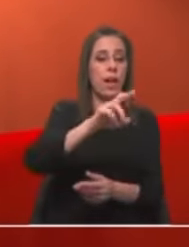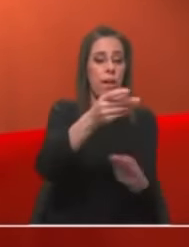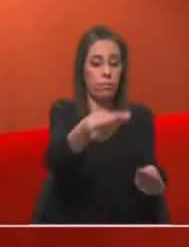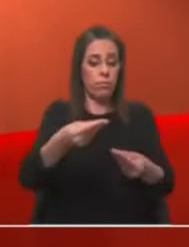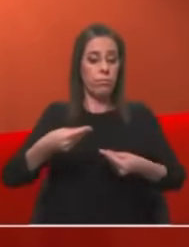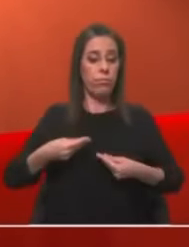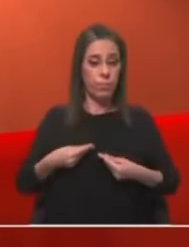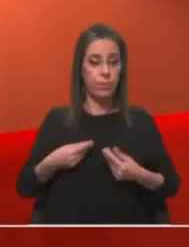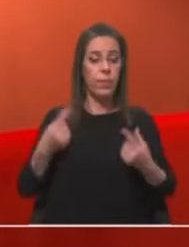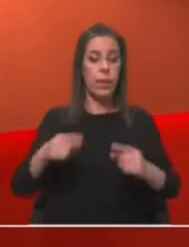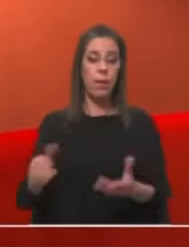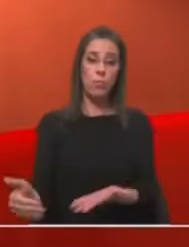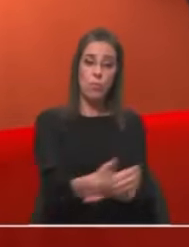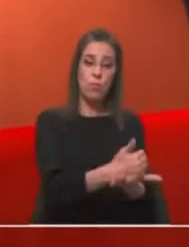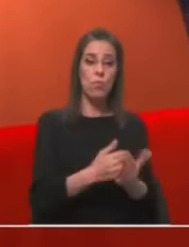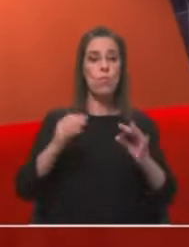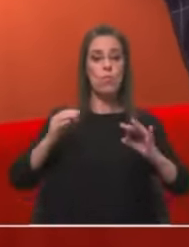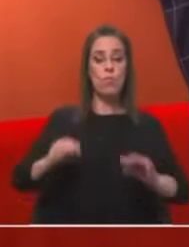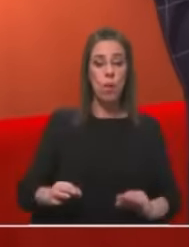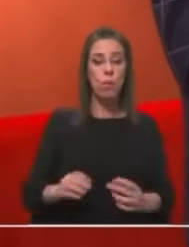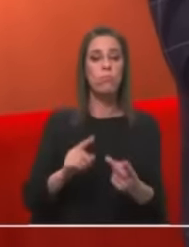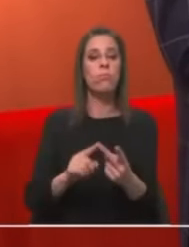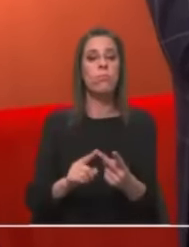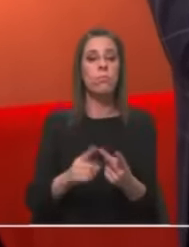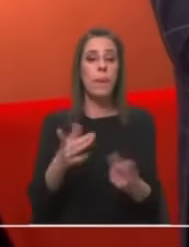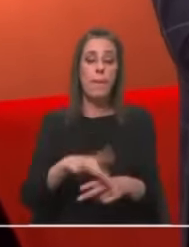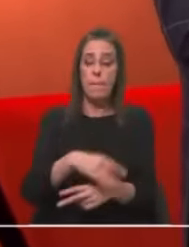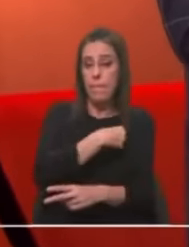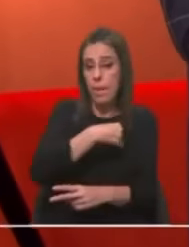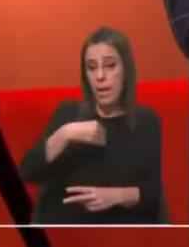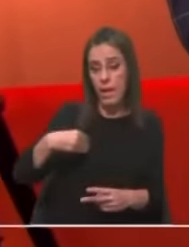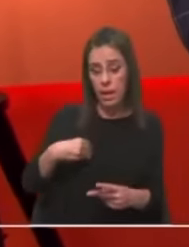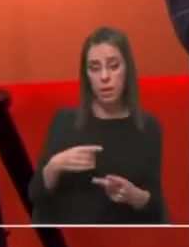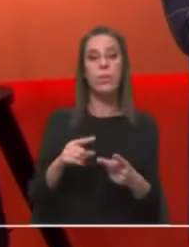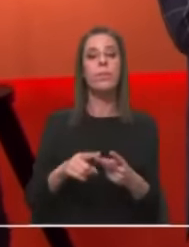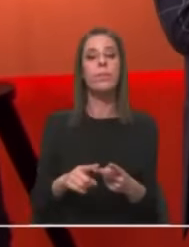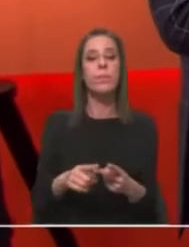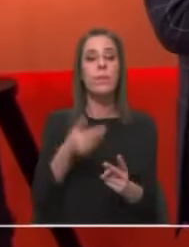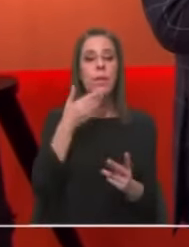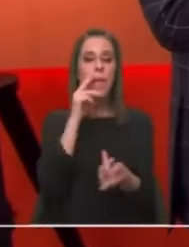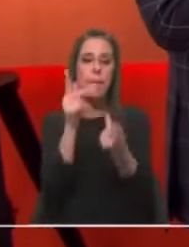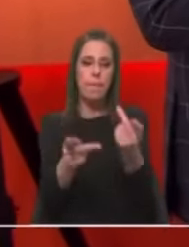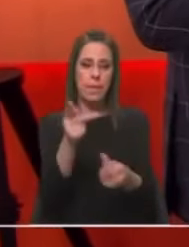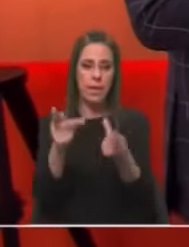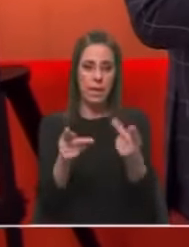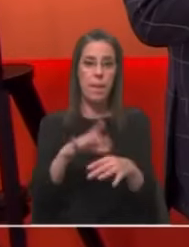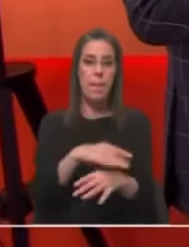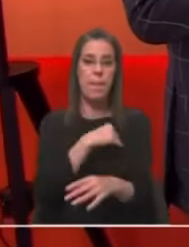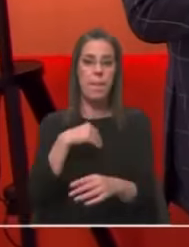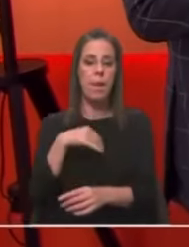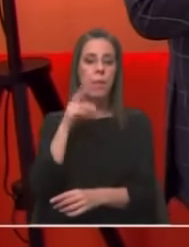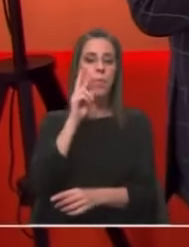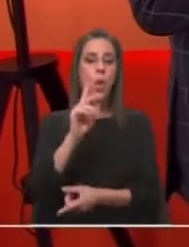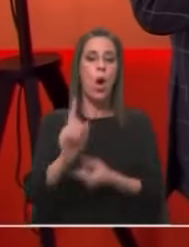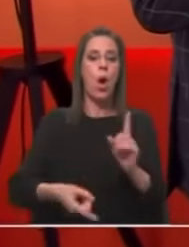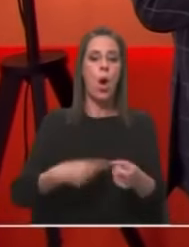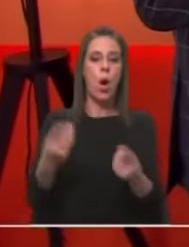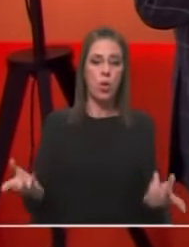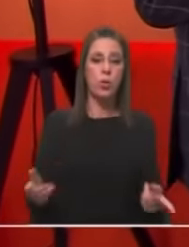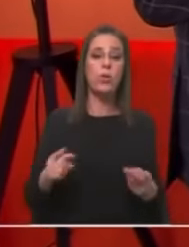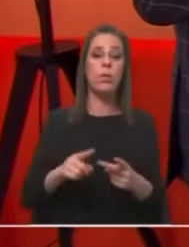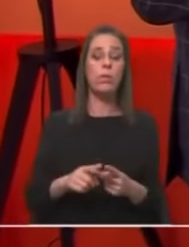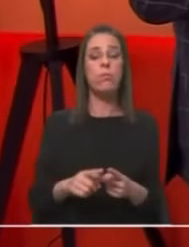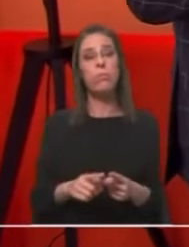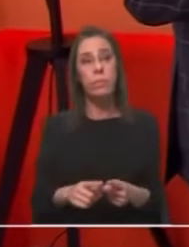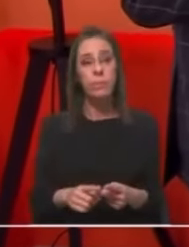a GNR já tenha recolhido, seja sob o ponto de vista médico, das perícias do que os médicos encontraram, seja sob o